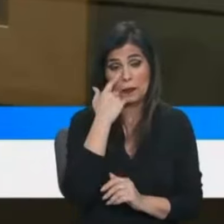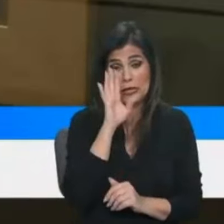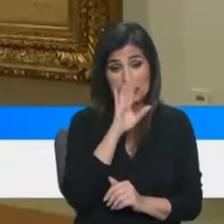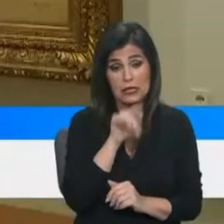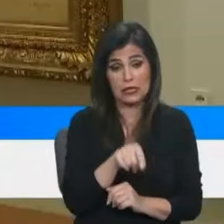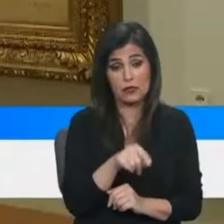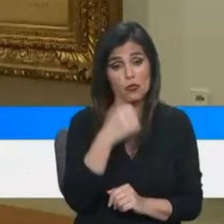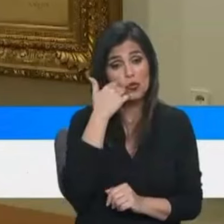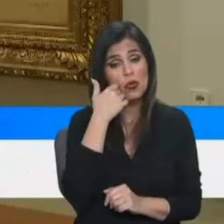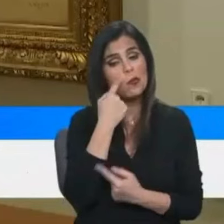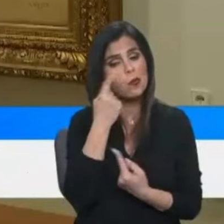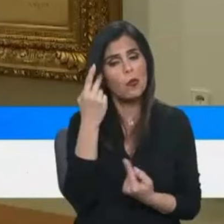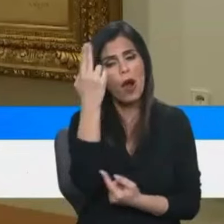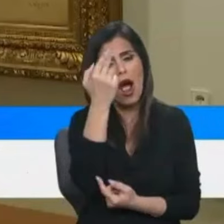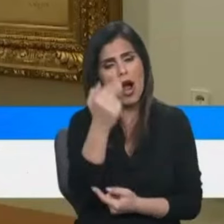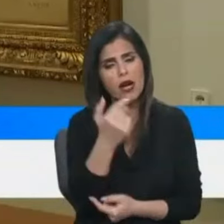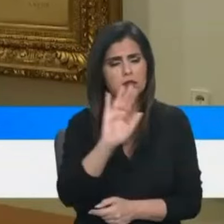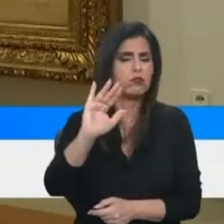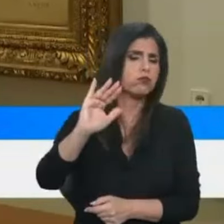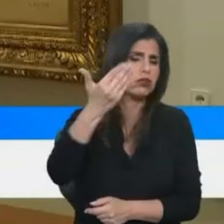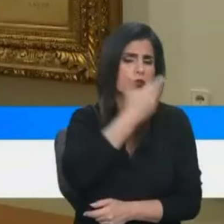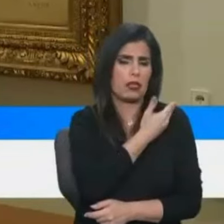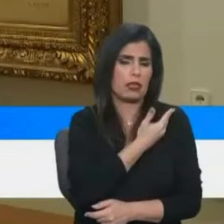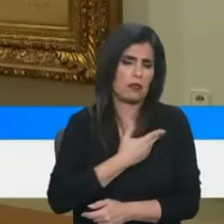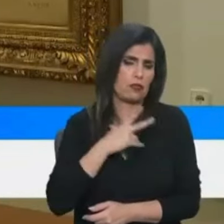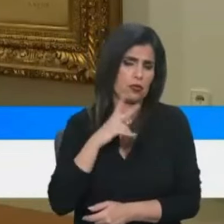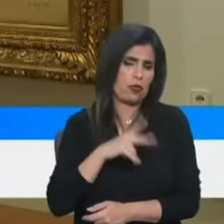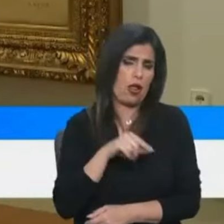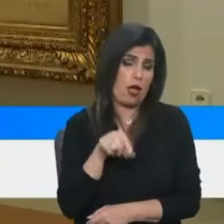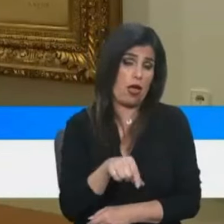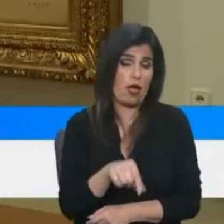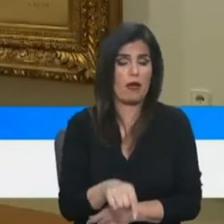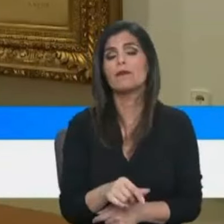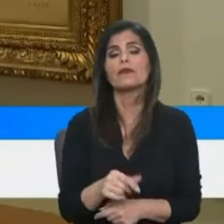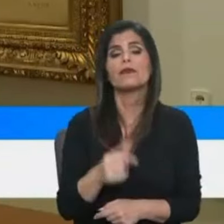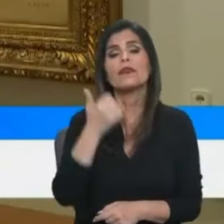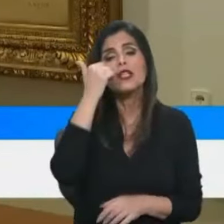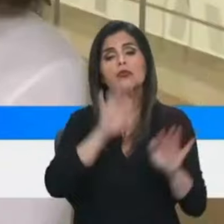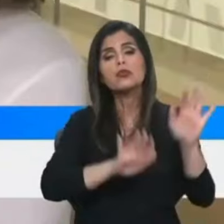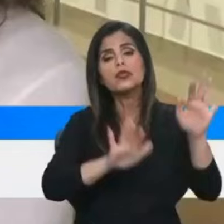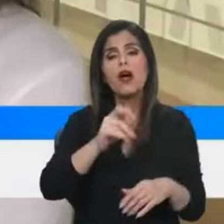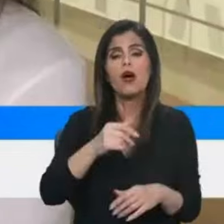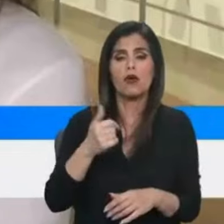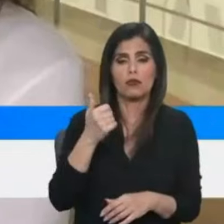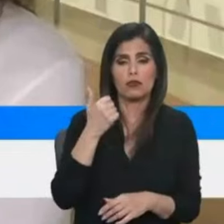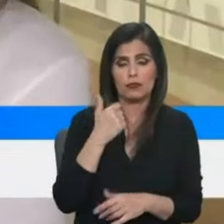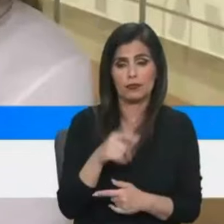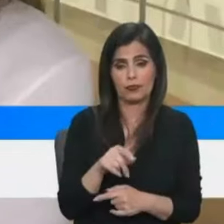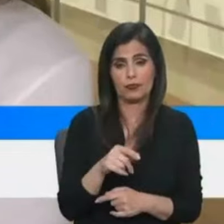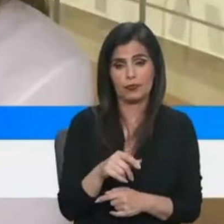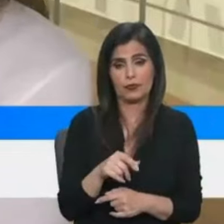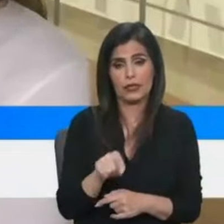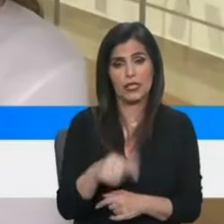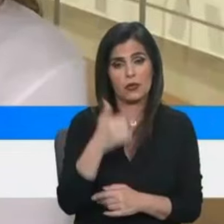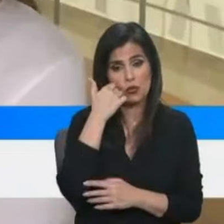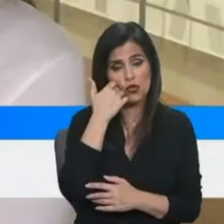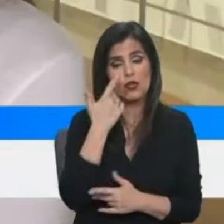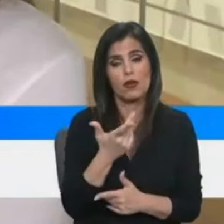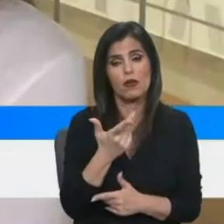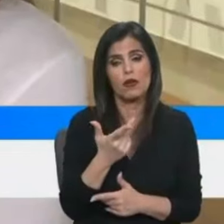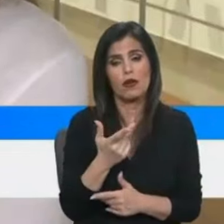o museu público de arte mais antigo do país. Uma exposição no museu é, na realidade, sempre a ponta de um